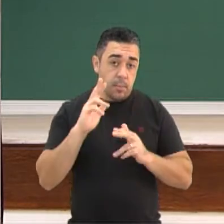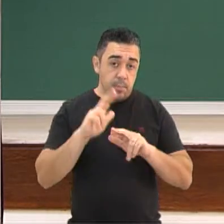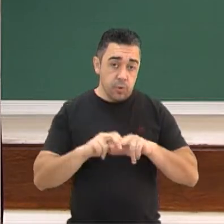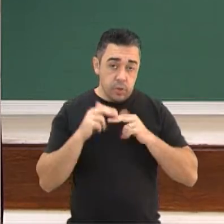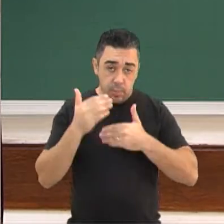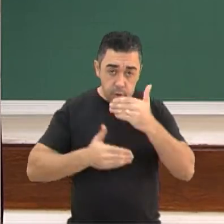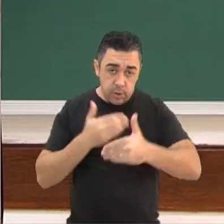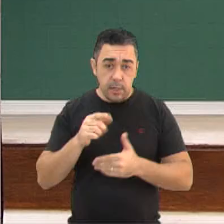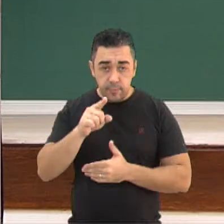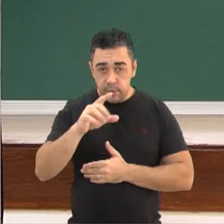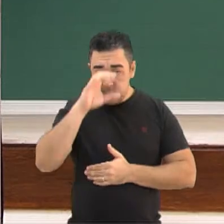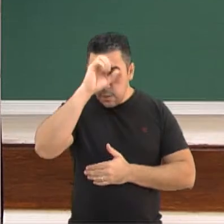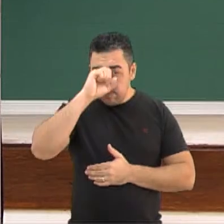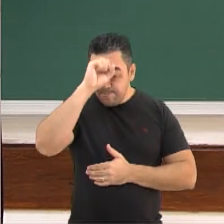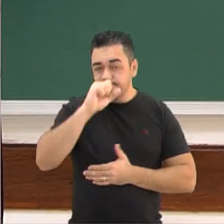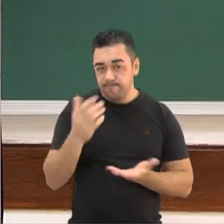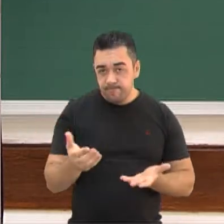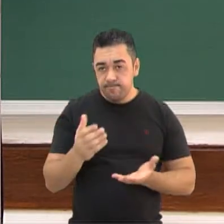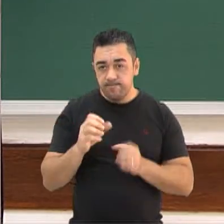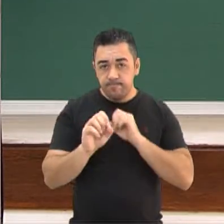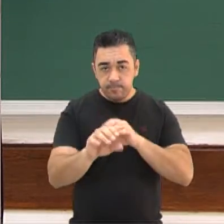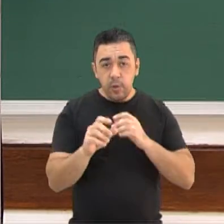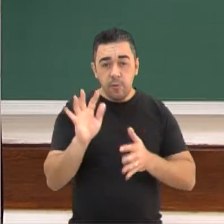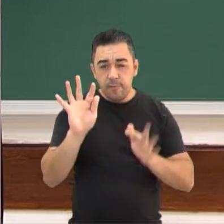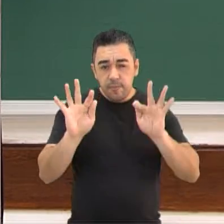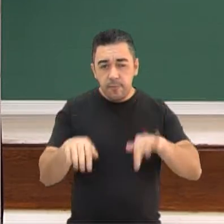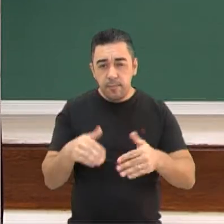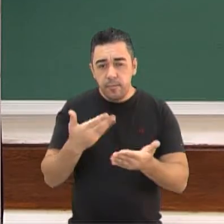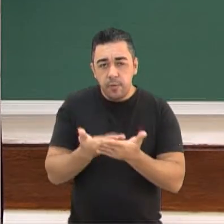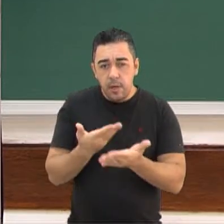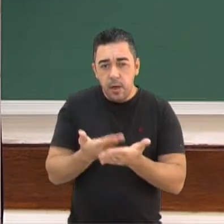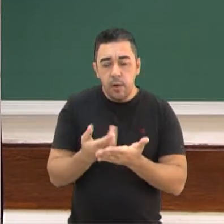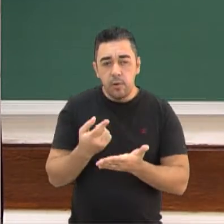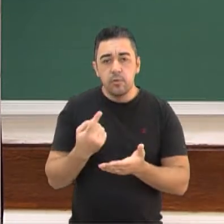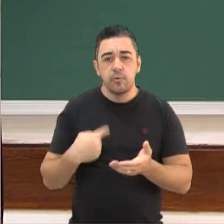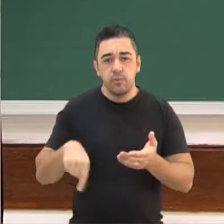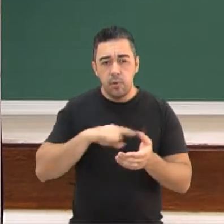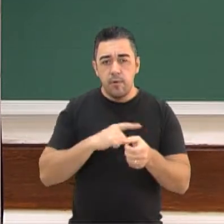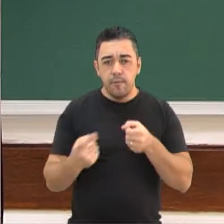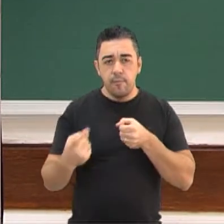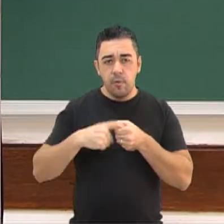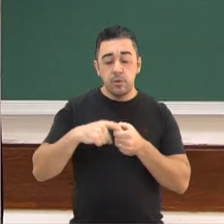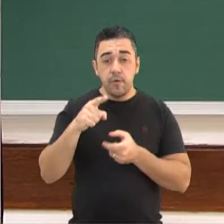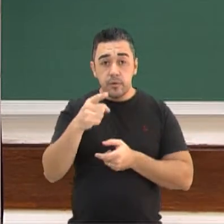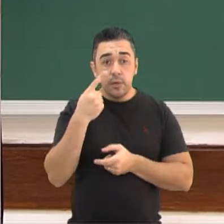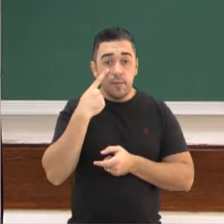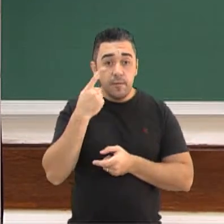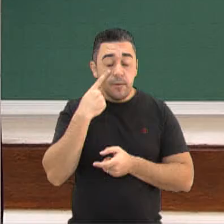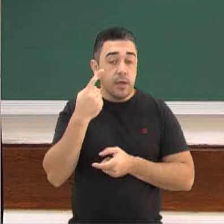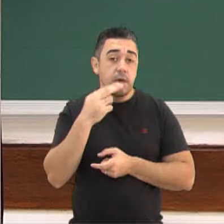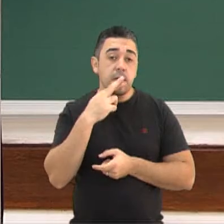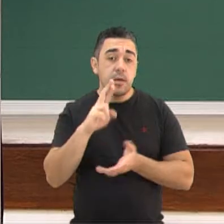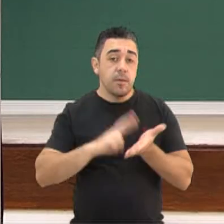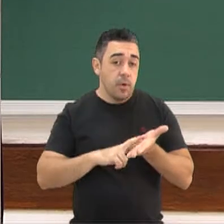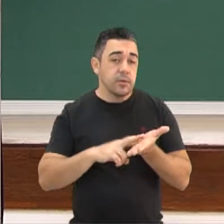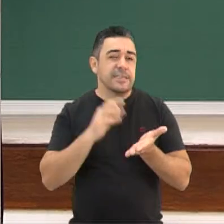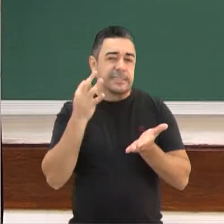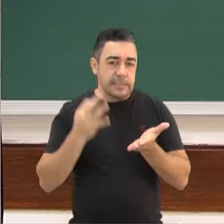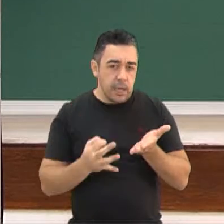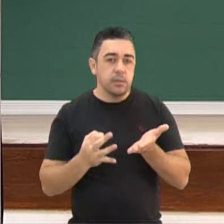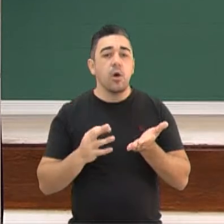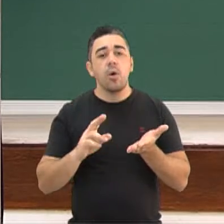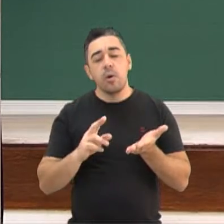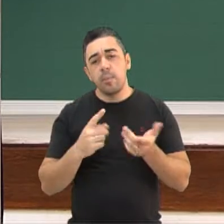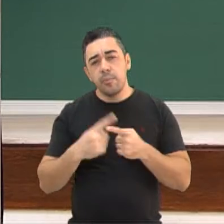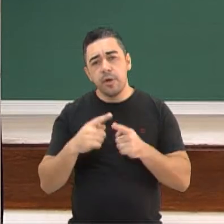de ensino e aprendizagem. No final da aula, quando formos retomar, você vai poder conferir se a tua resposta está correta,